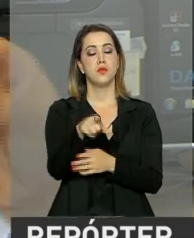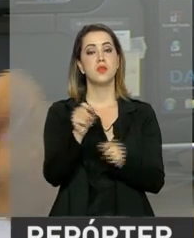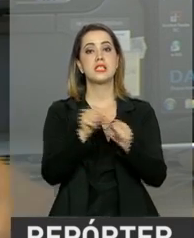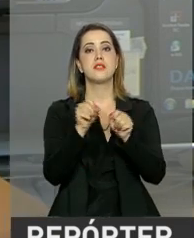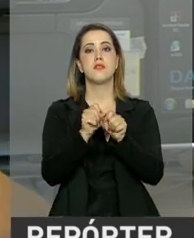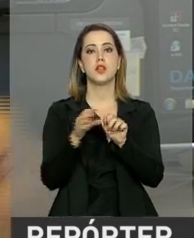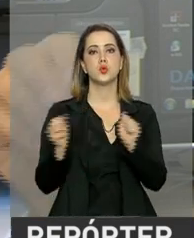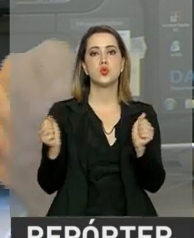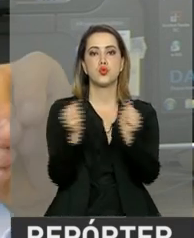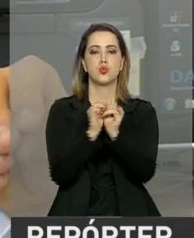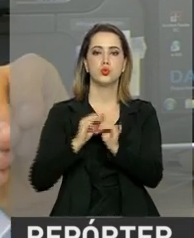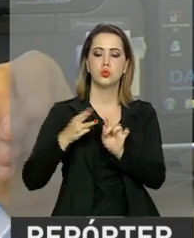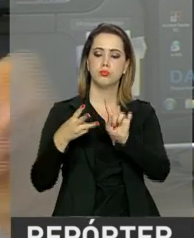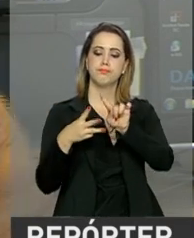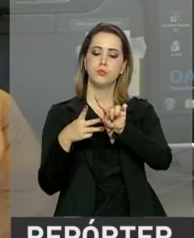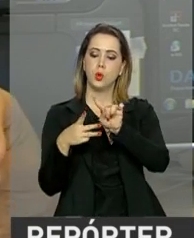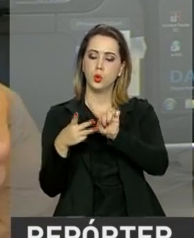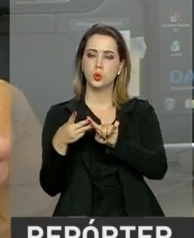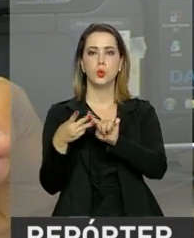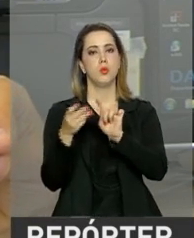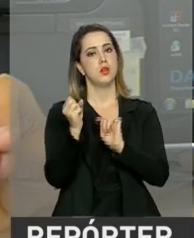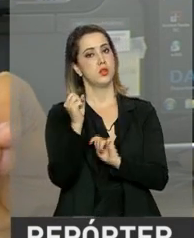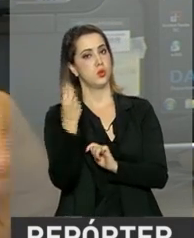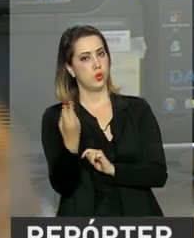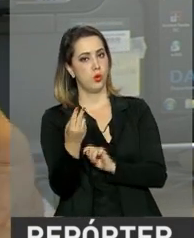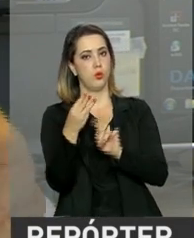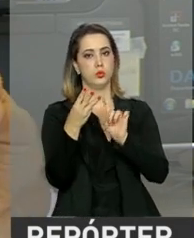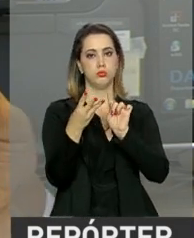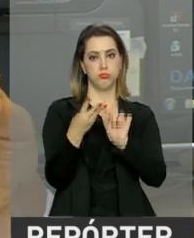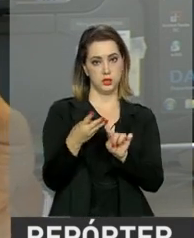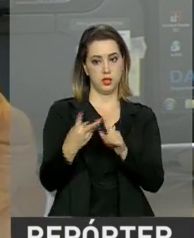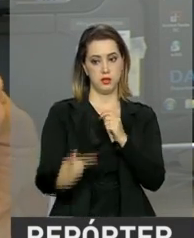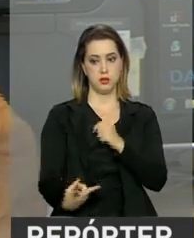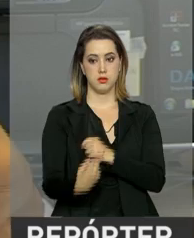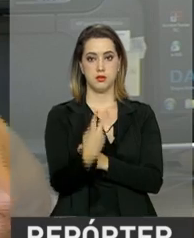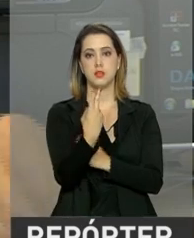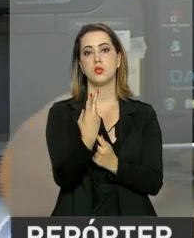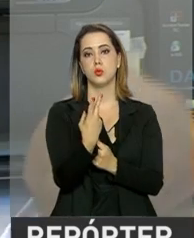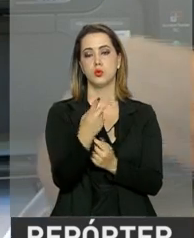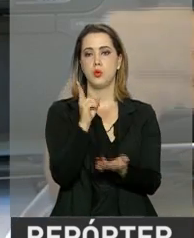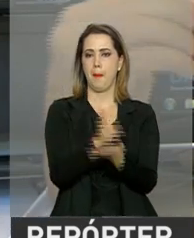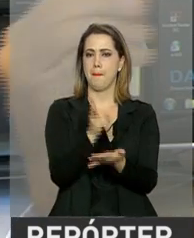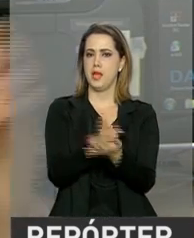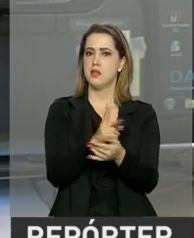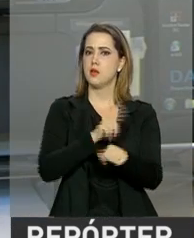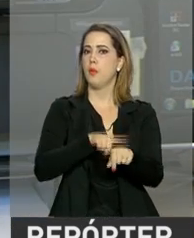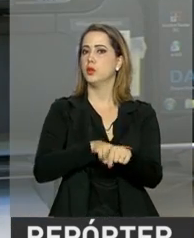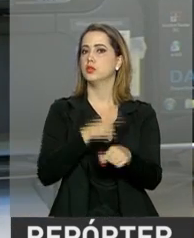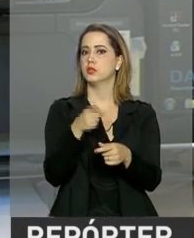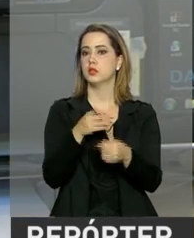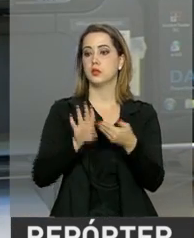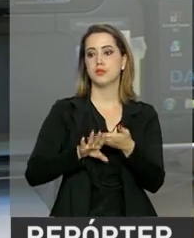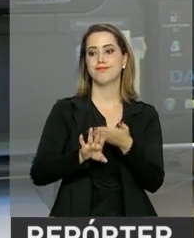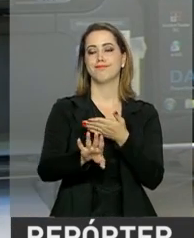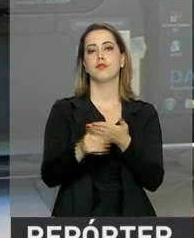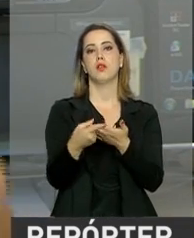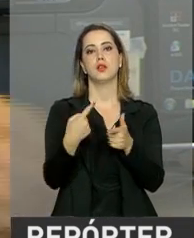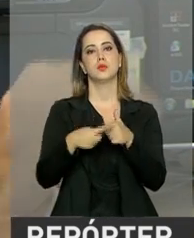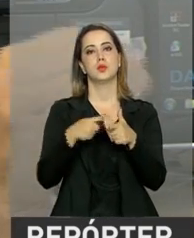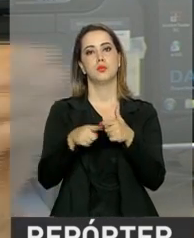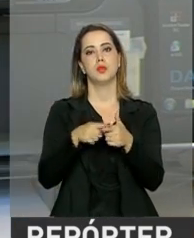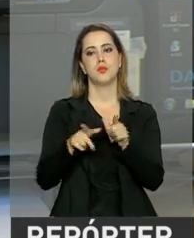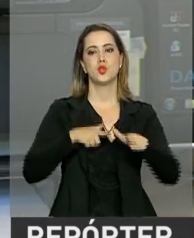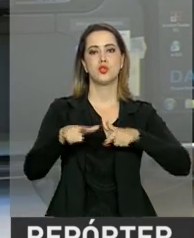2 cirurgias ou 3 cirurgias simultâneas, você evita que esse paciente tenha que se afastar do trabalho 3 vezes,